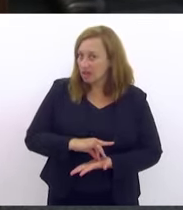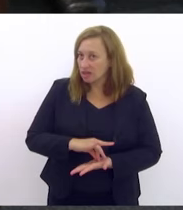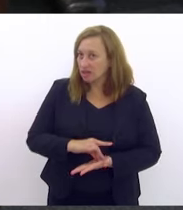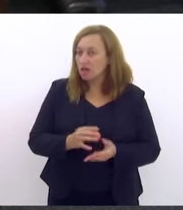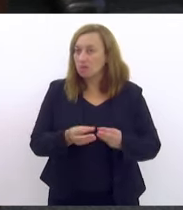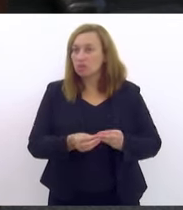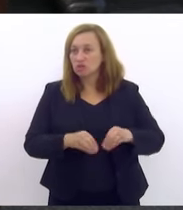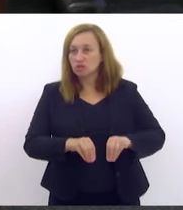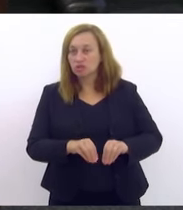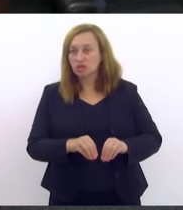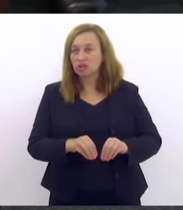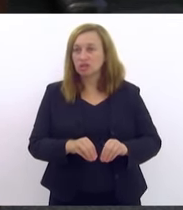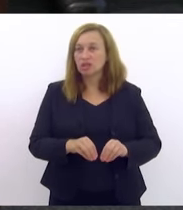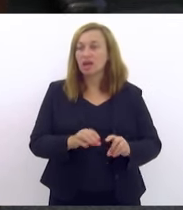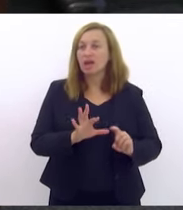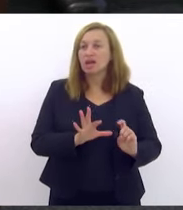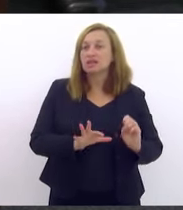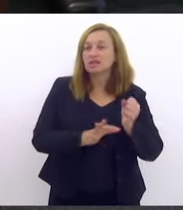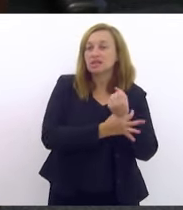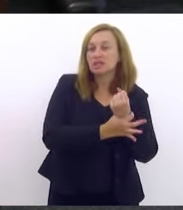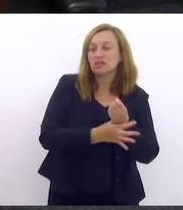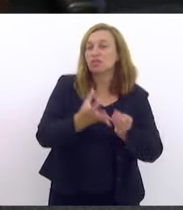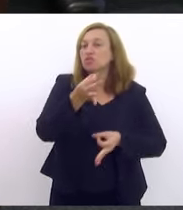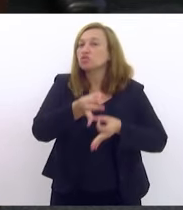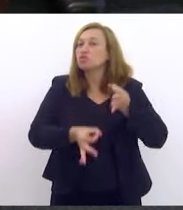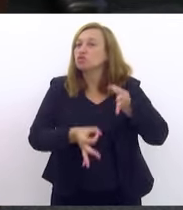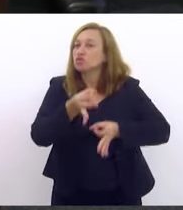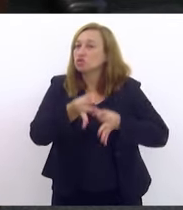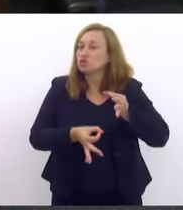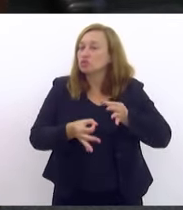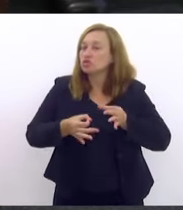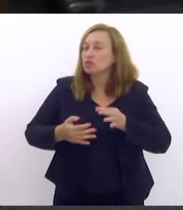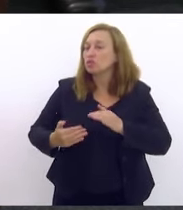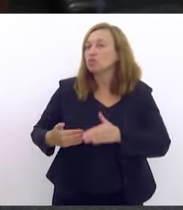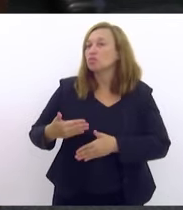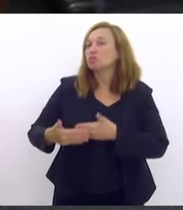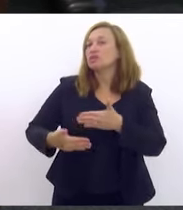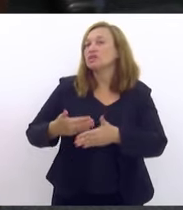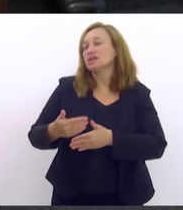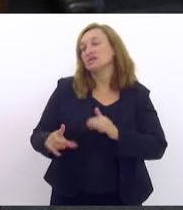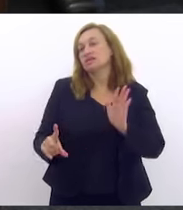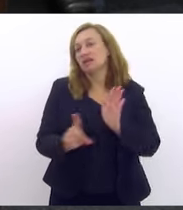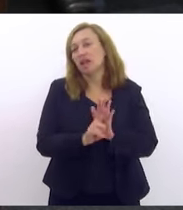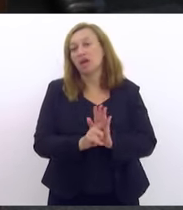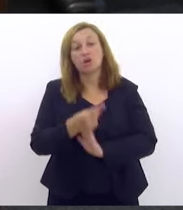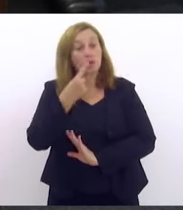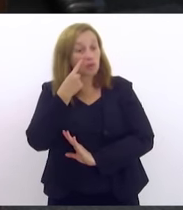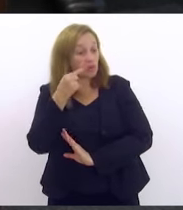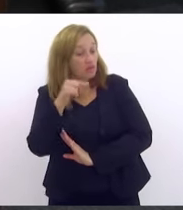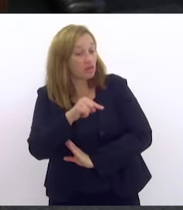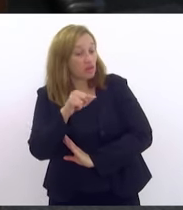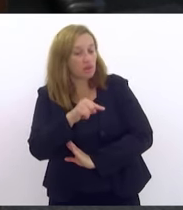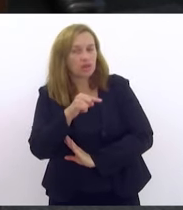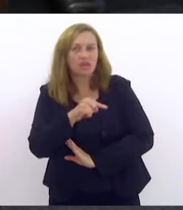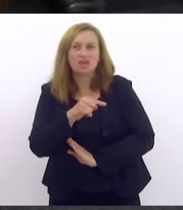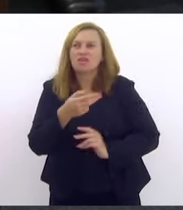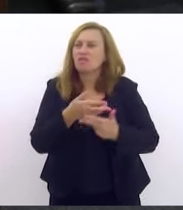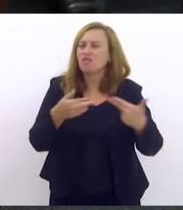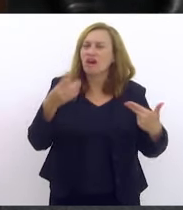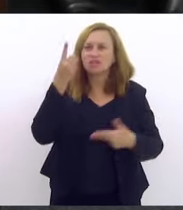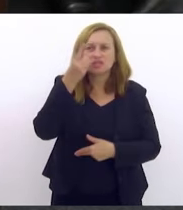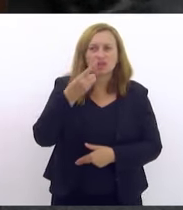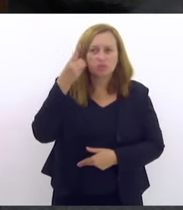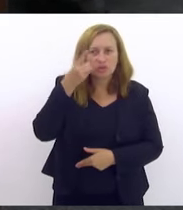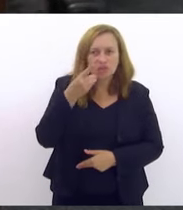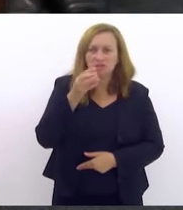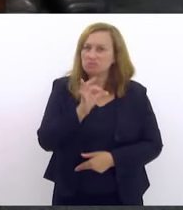afetando a segurança jurídica do processo legislativo. E eu estou vendo aqui muitos